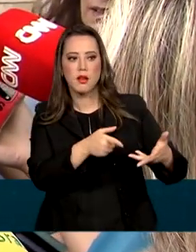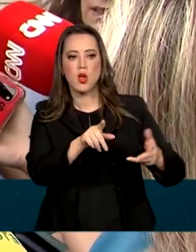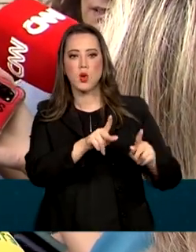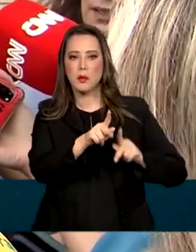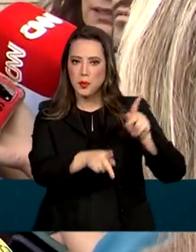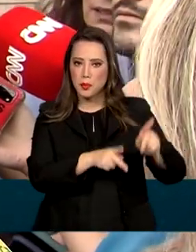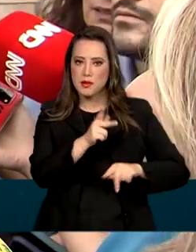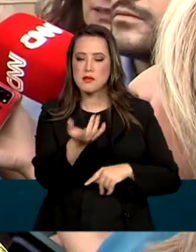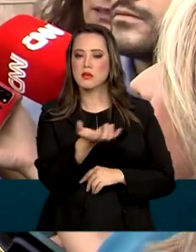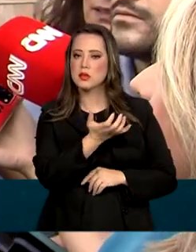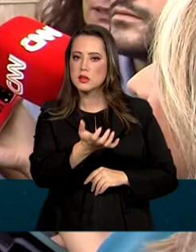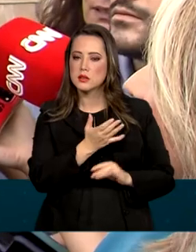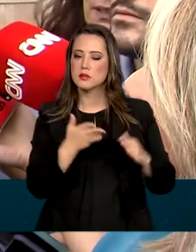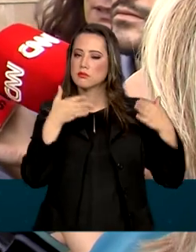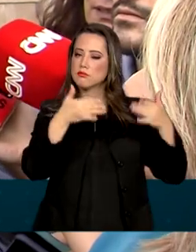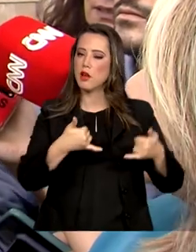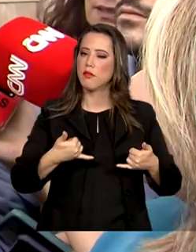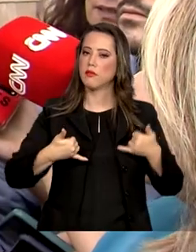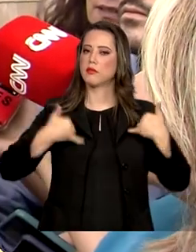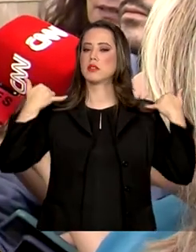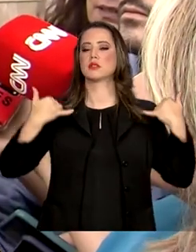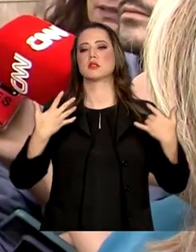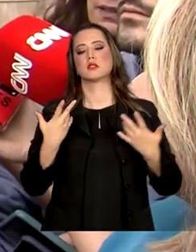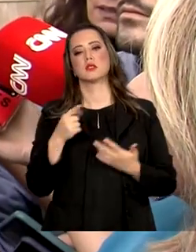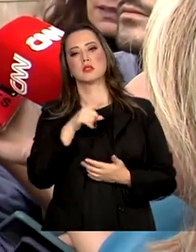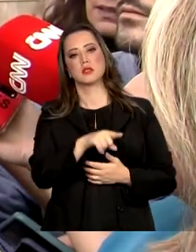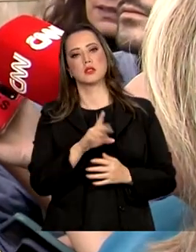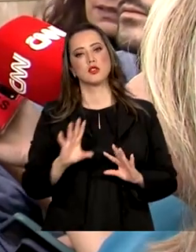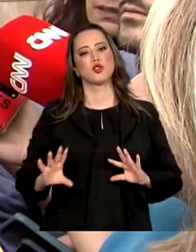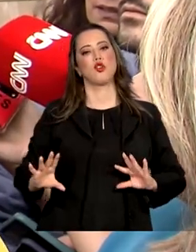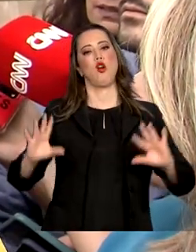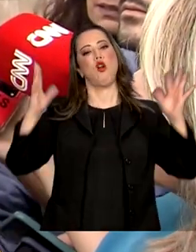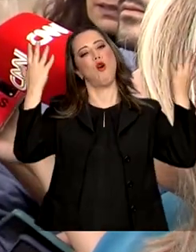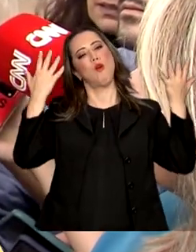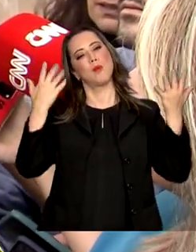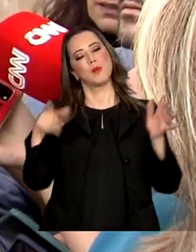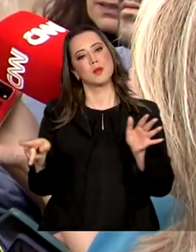nós temos a perspectiva de ser um momento de comemoração do povo brasileiro.